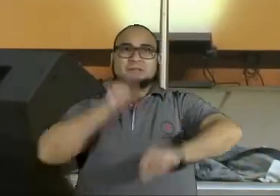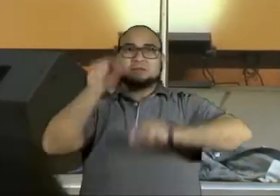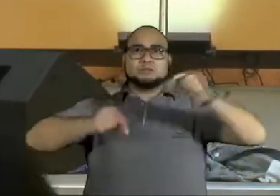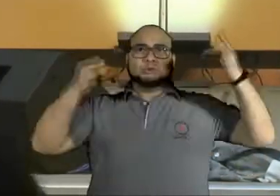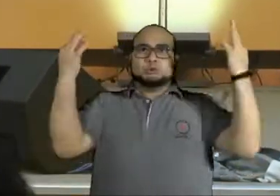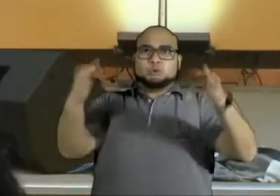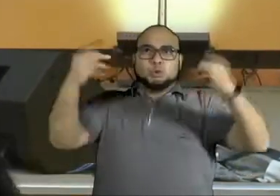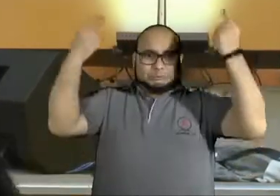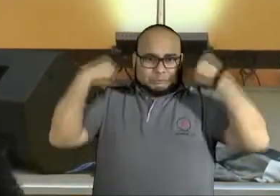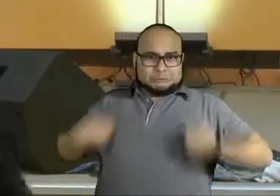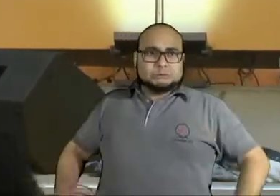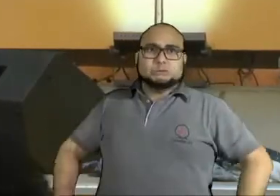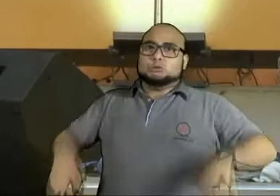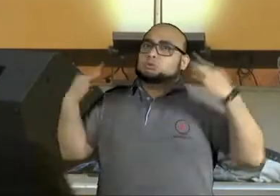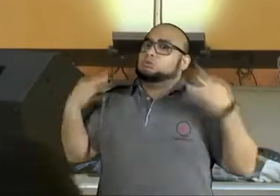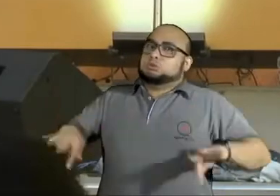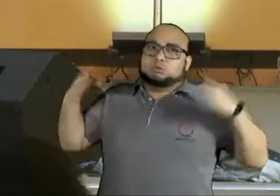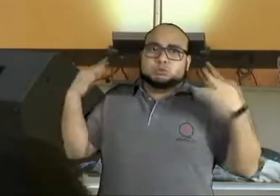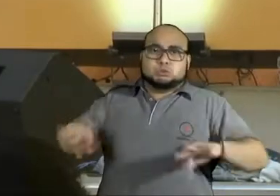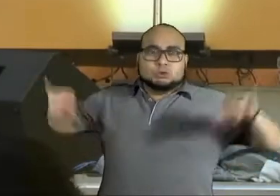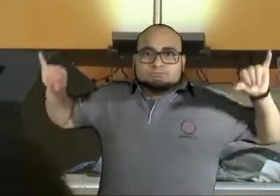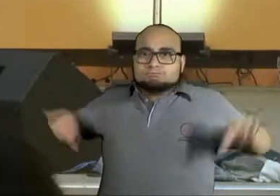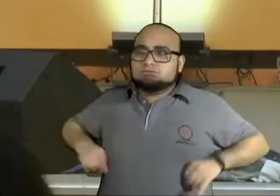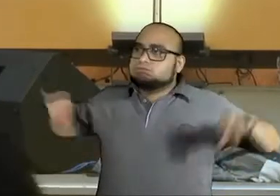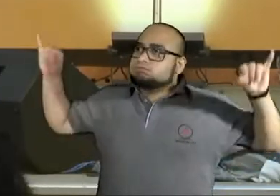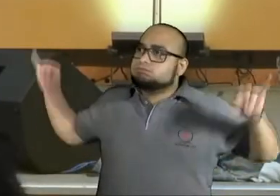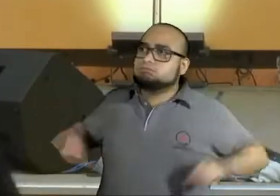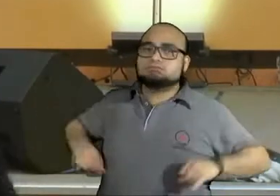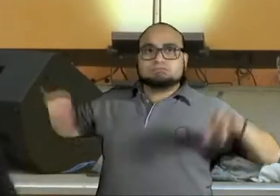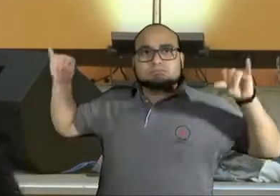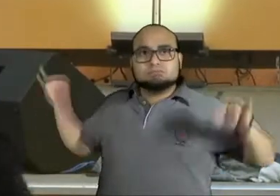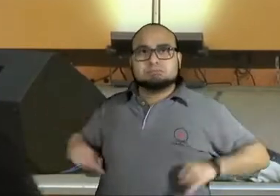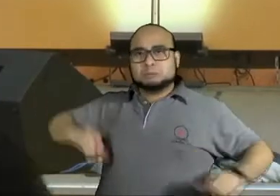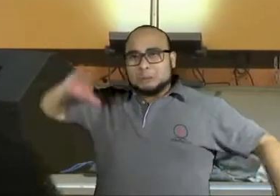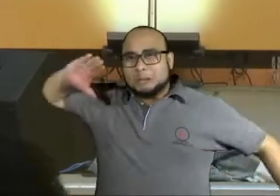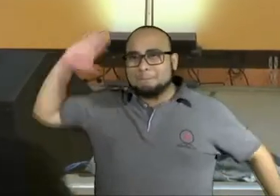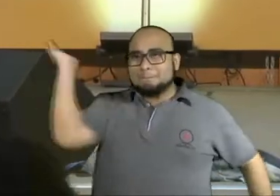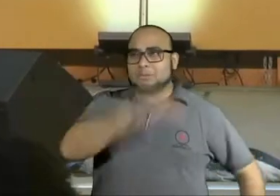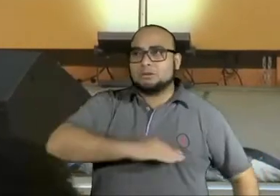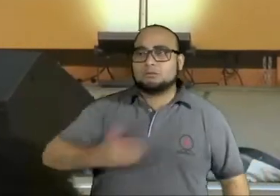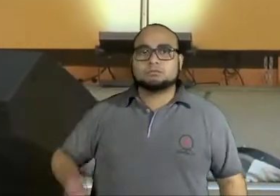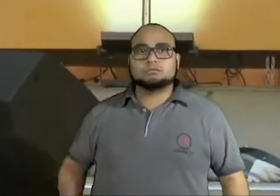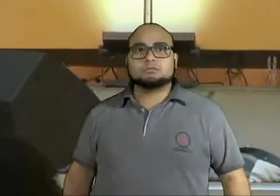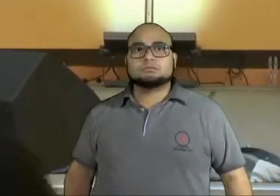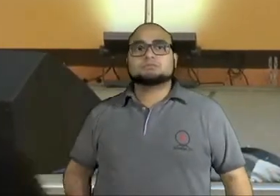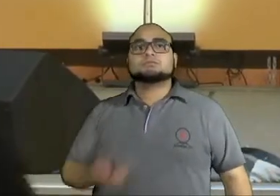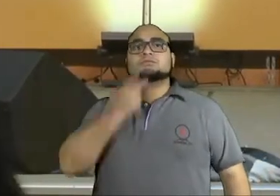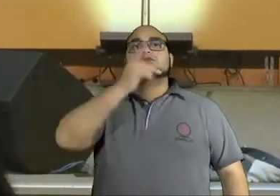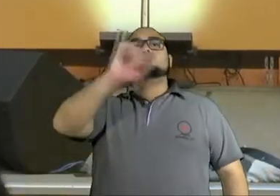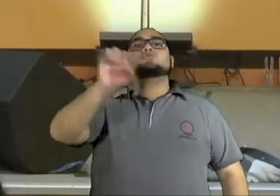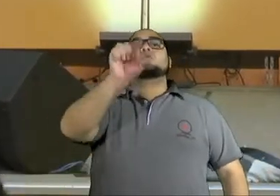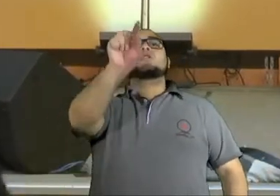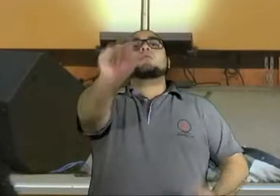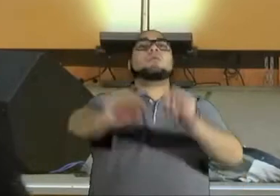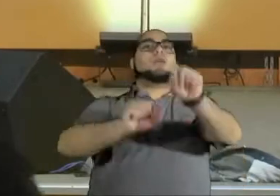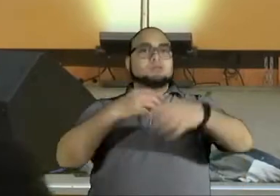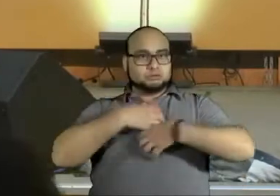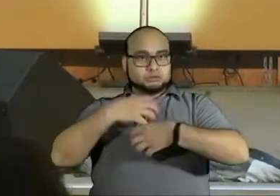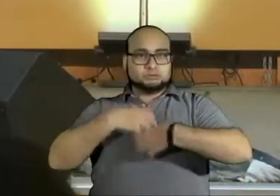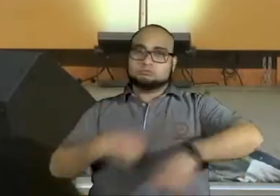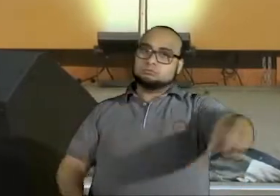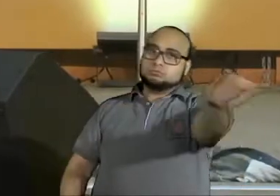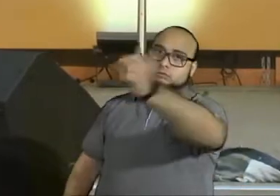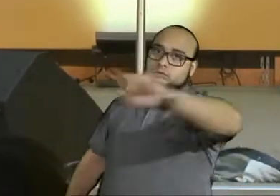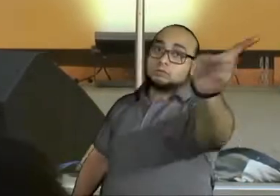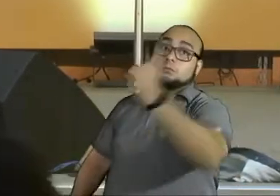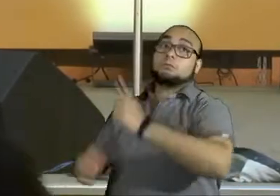úlceras, do mal que está em mim. E aí, Jó, vai falar do que você sente? Não, porque se eu falar do que eu sinto,